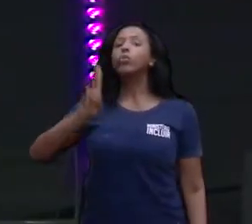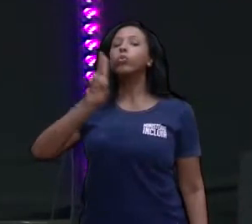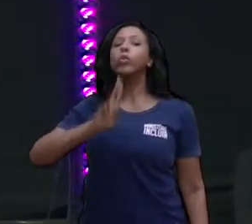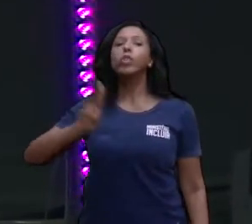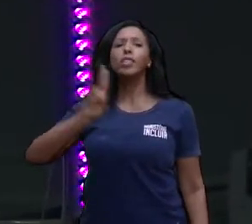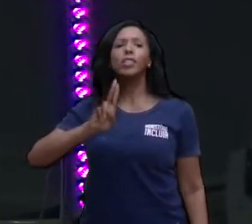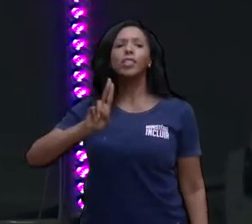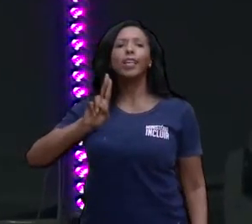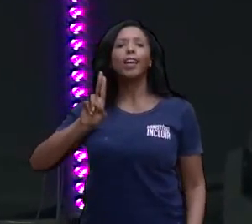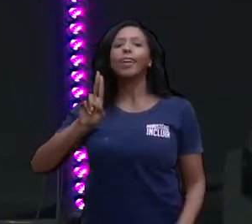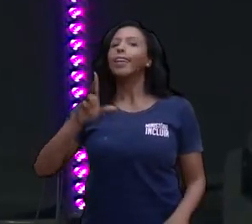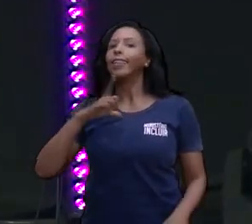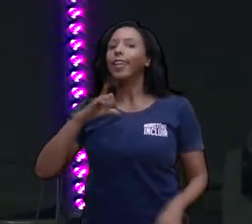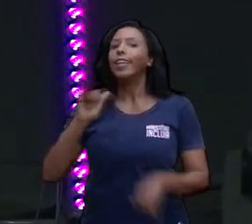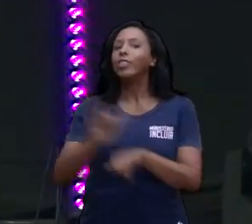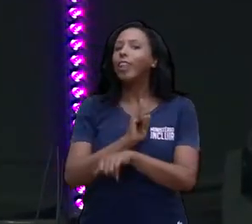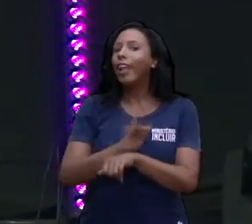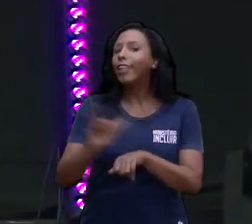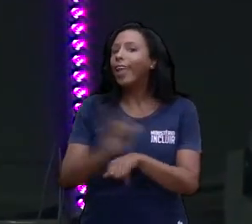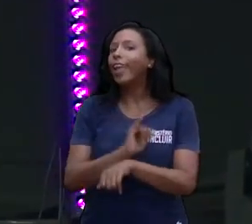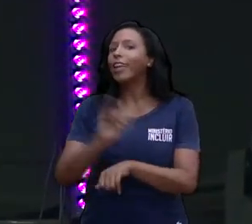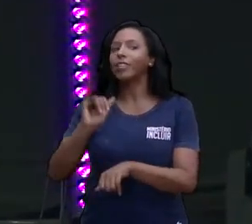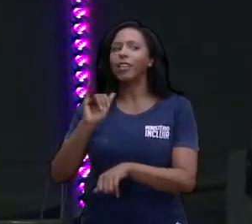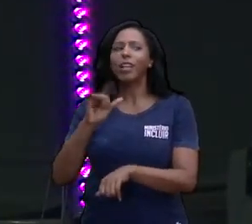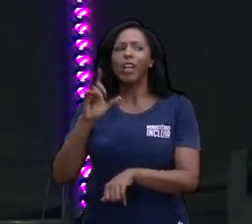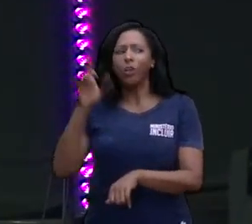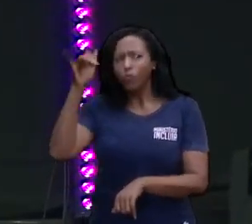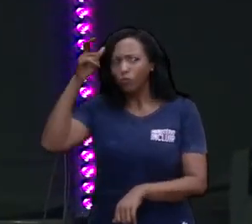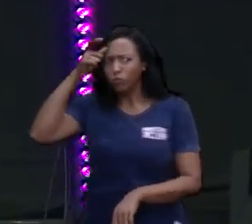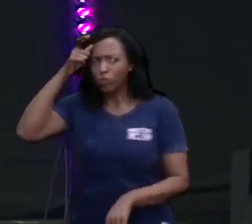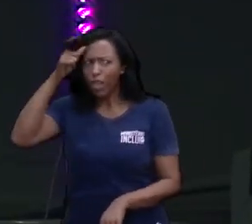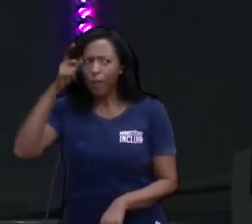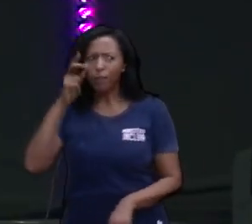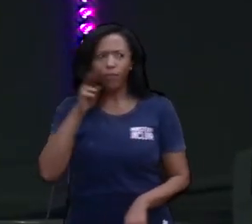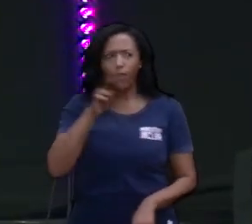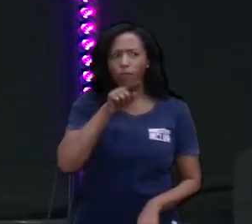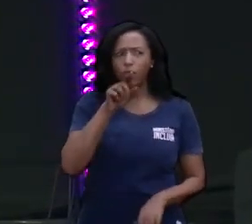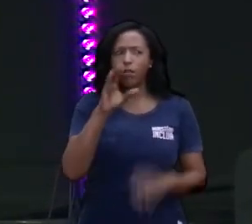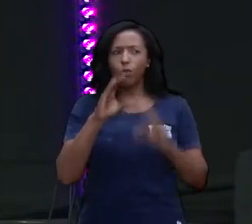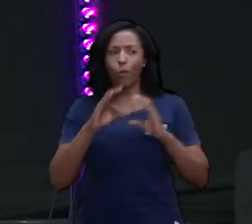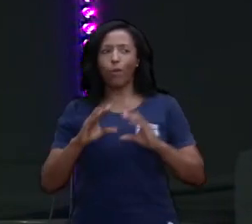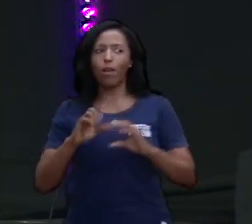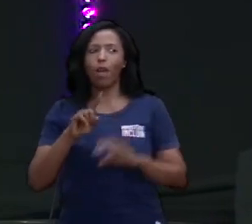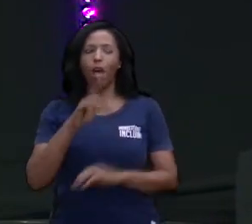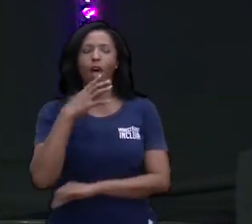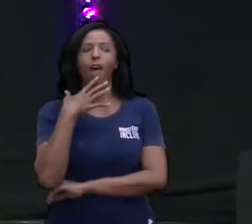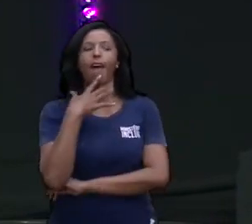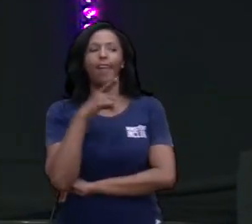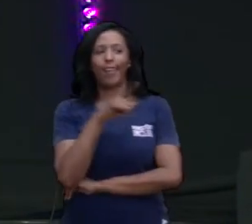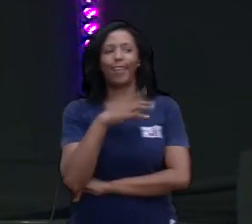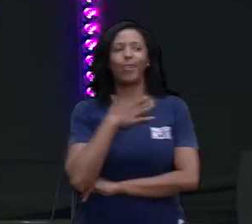estratégias Ele te conhece e nem percebe o teu comportamento ele vai anotando aí negócio tá um